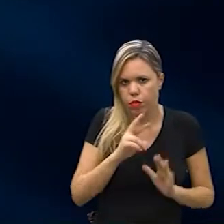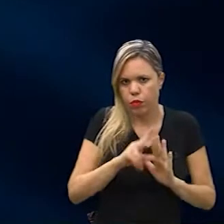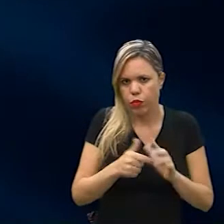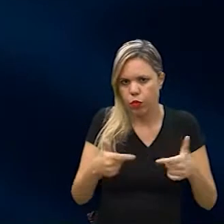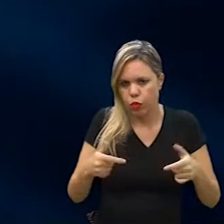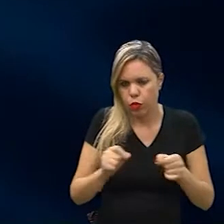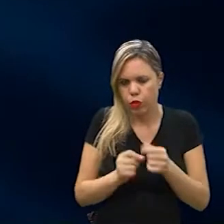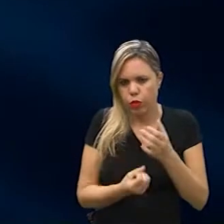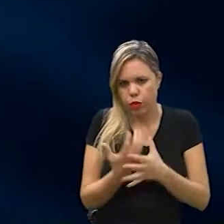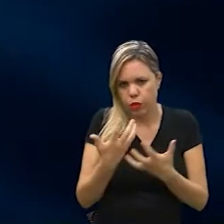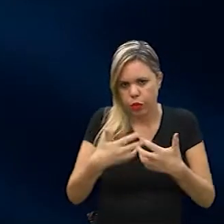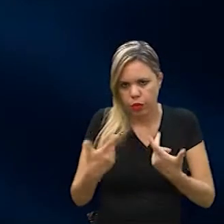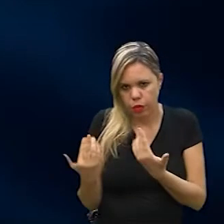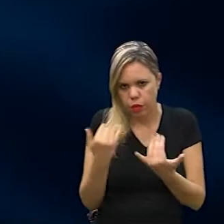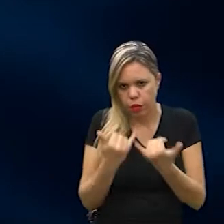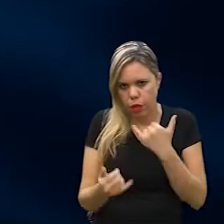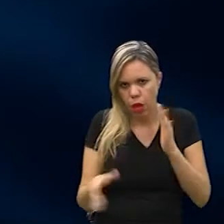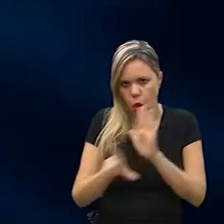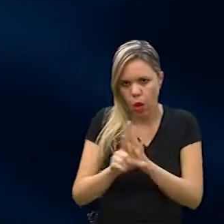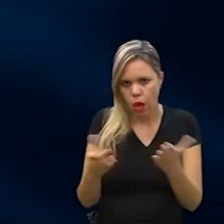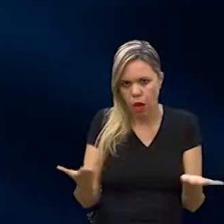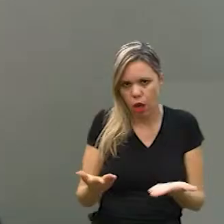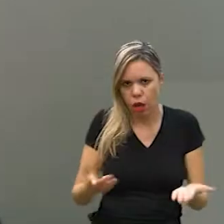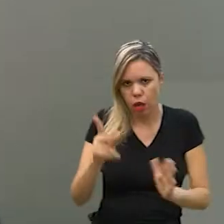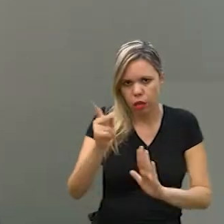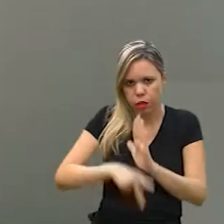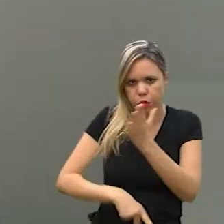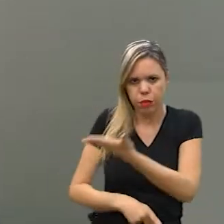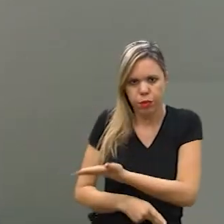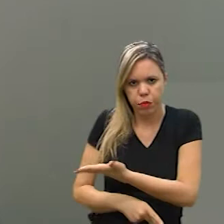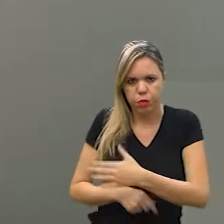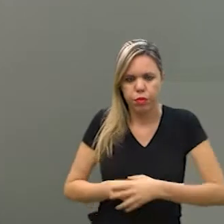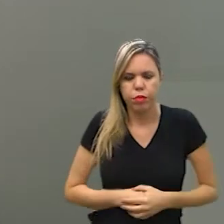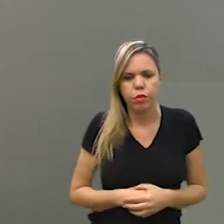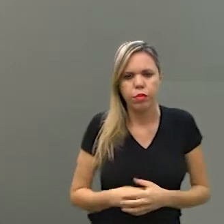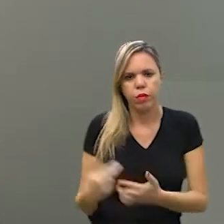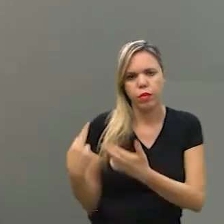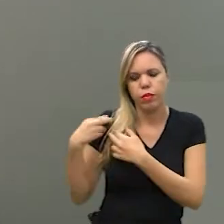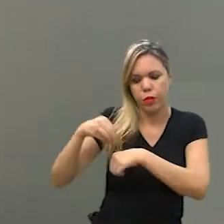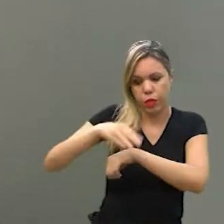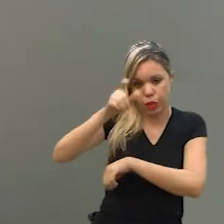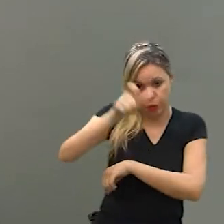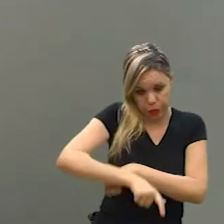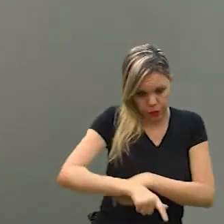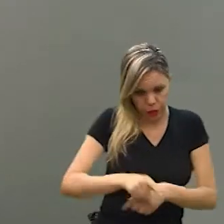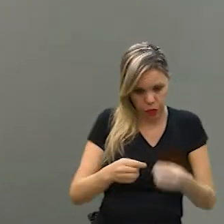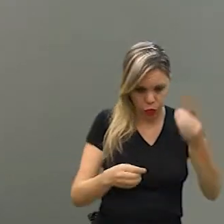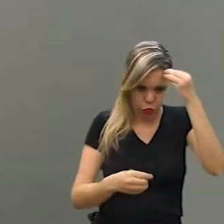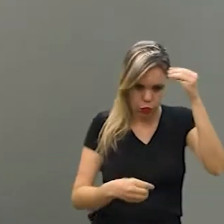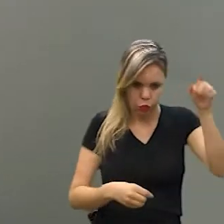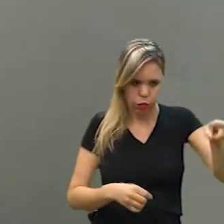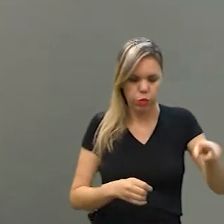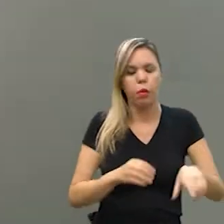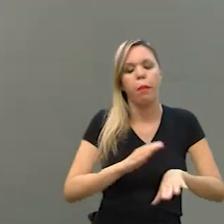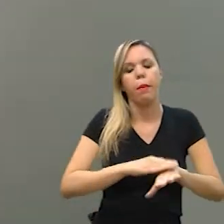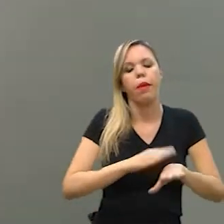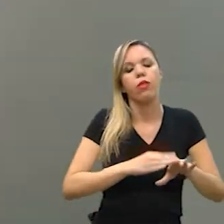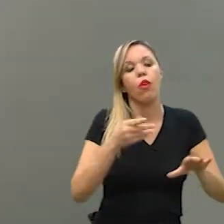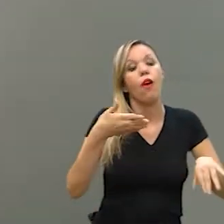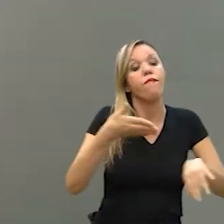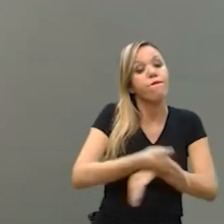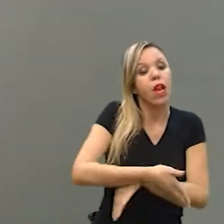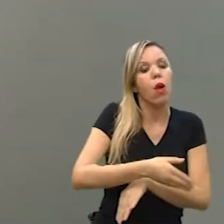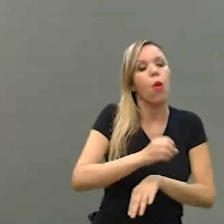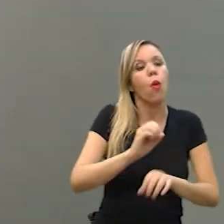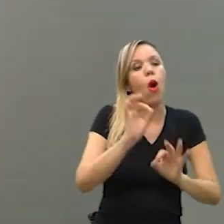Campinas e da outras providências, agora é lei. Esse projeto, ele responsabiliza